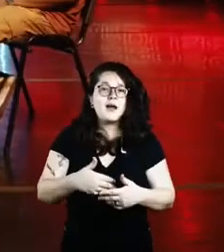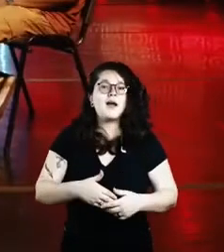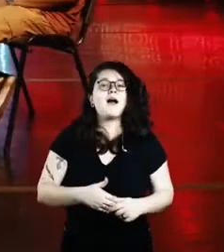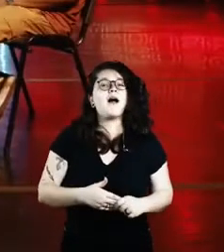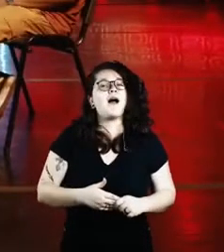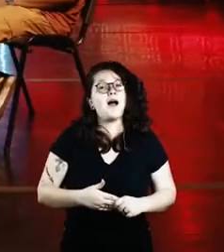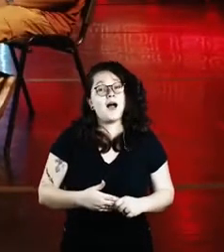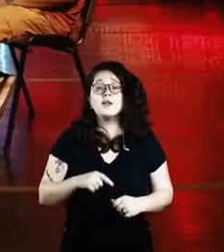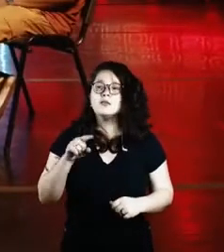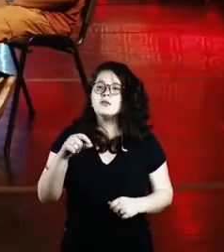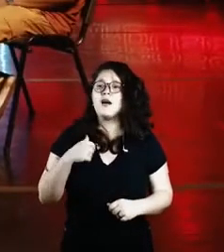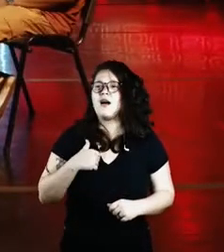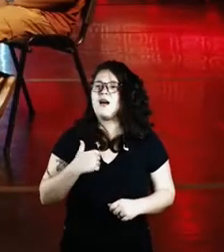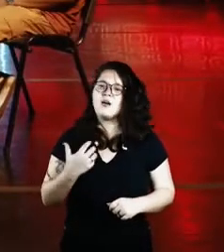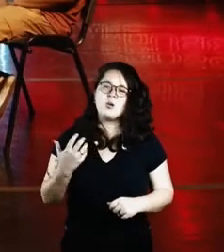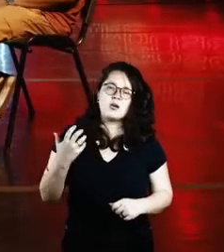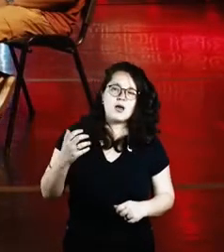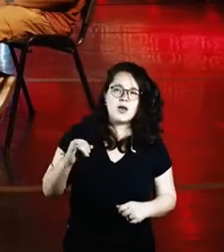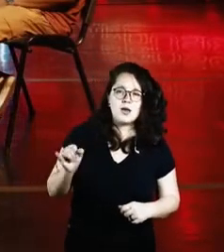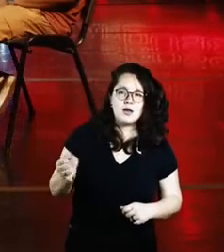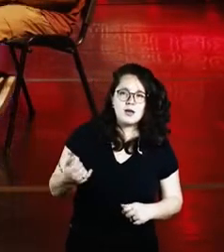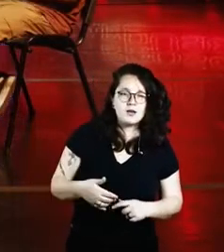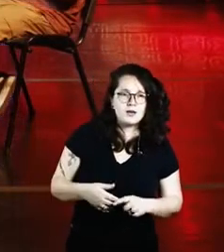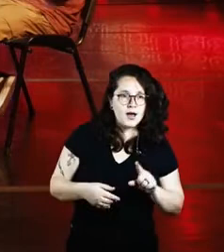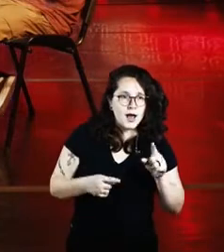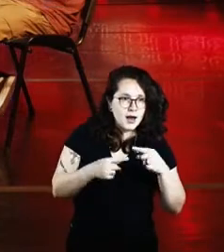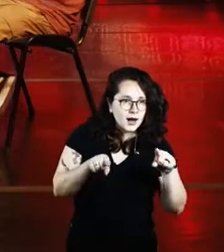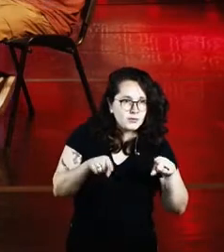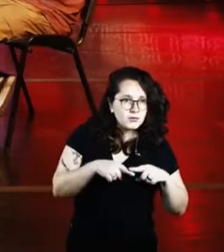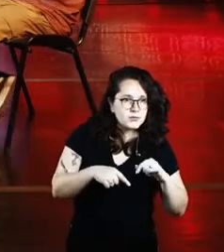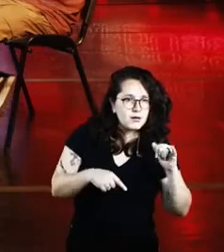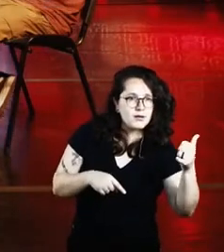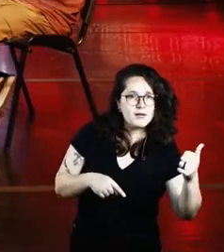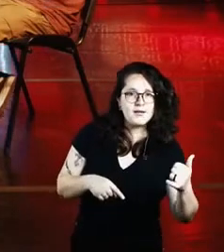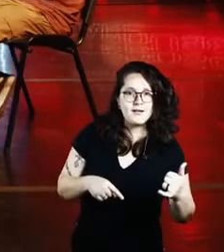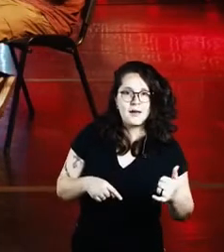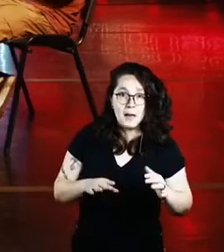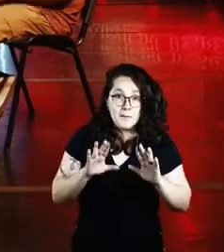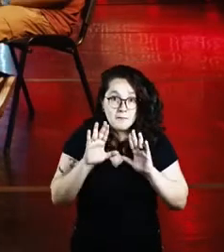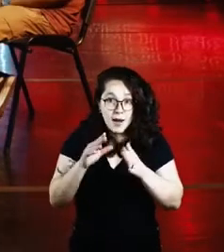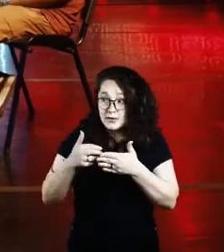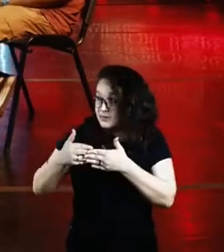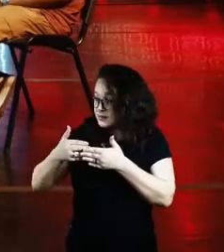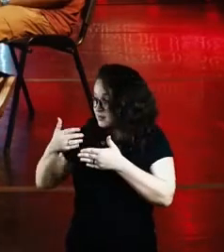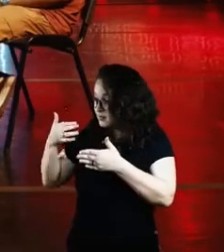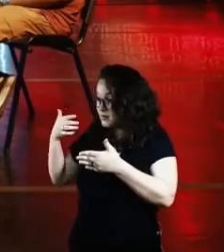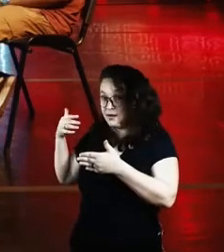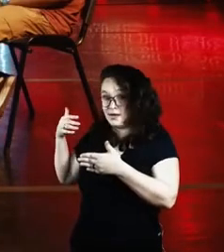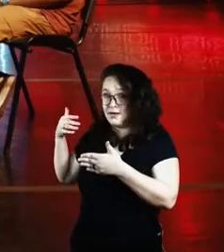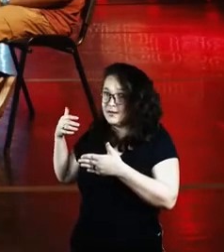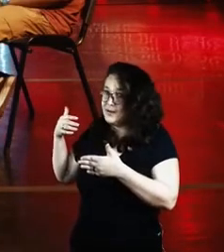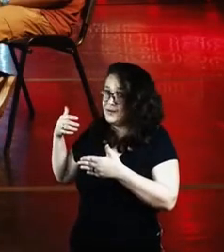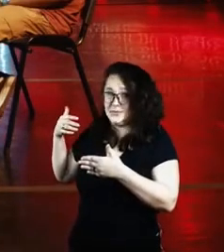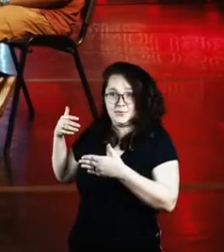quis tocar, tá pegando aquela música, tá fazendo isso, mas no começo,